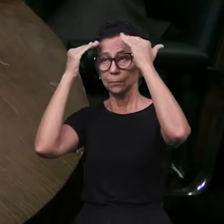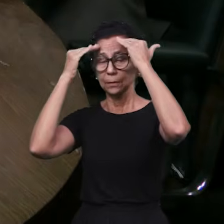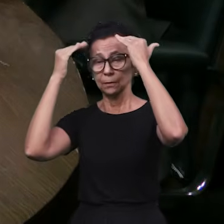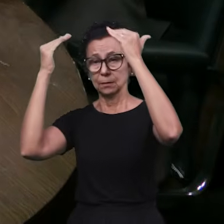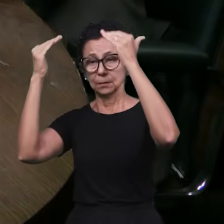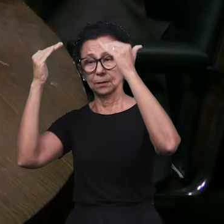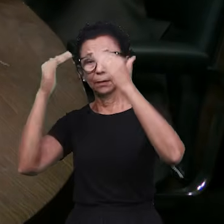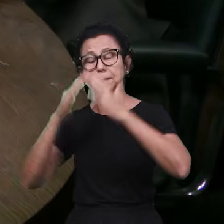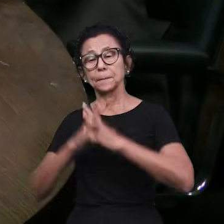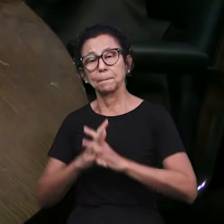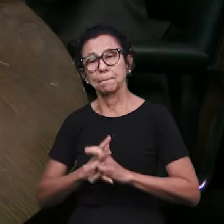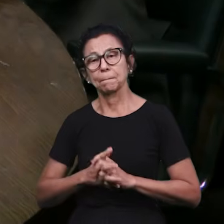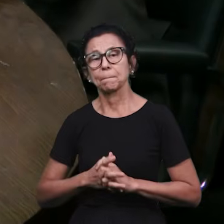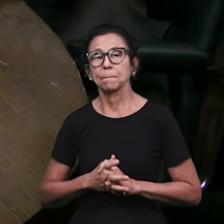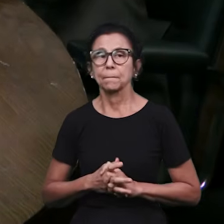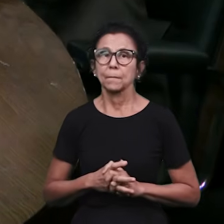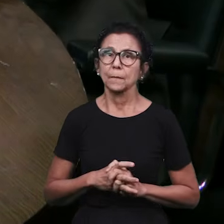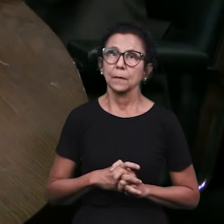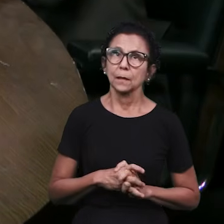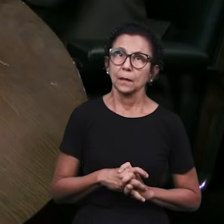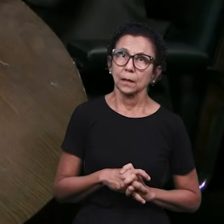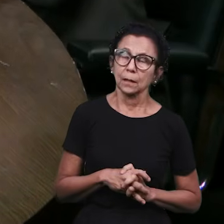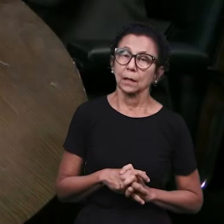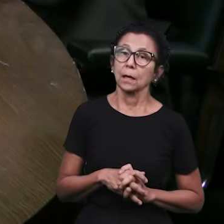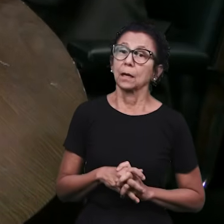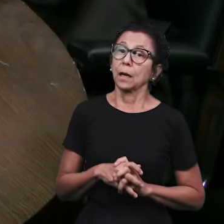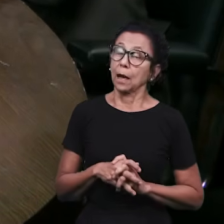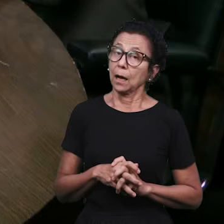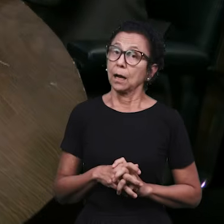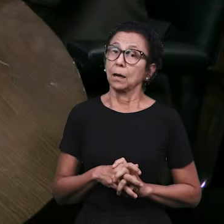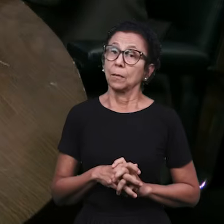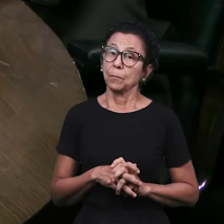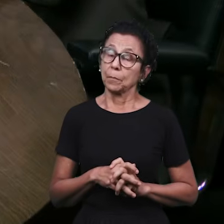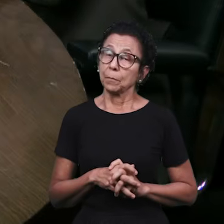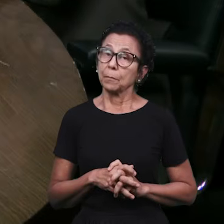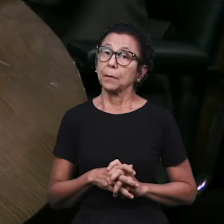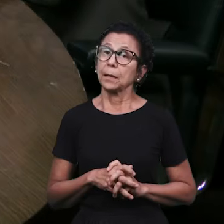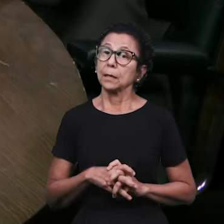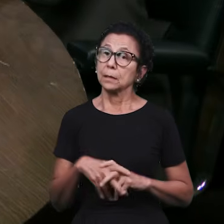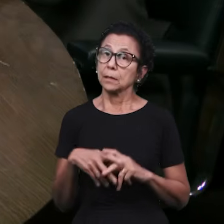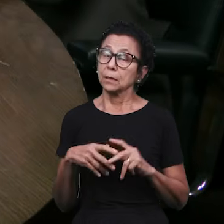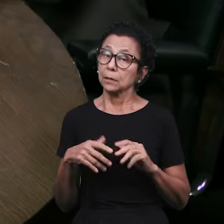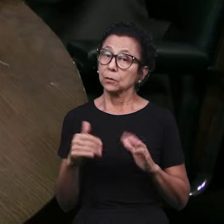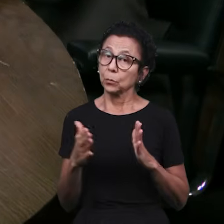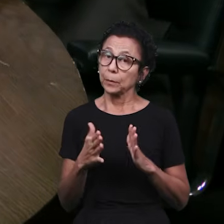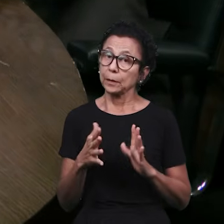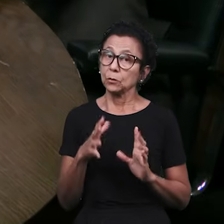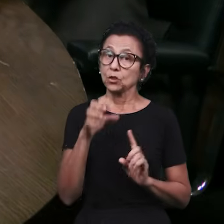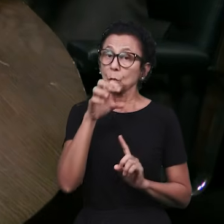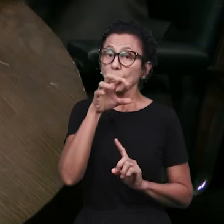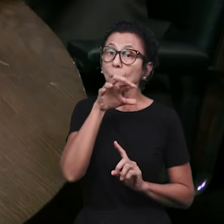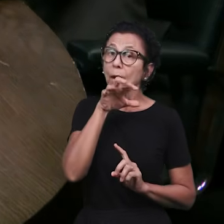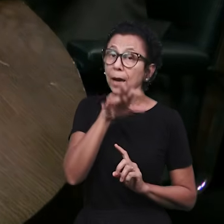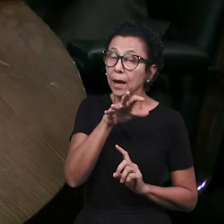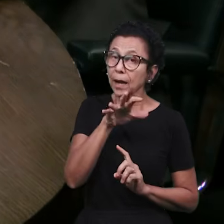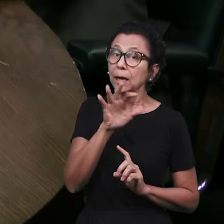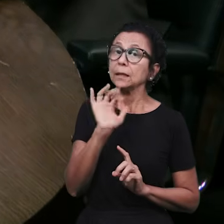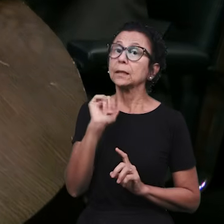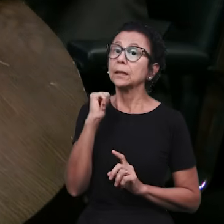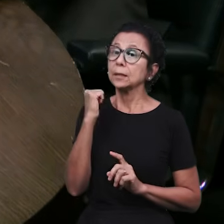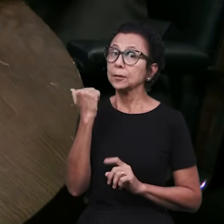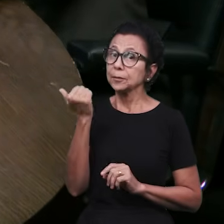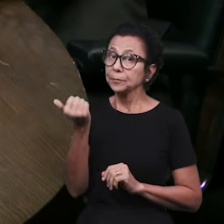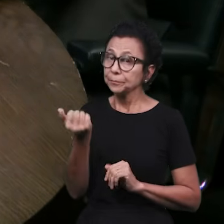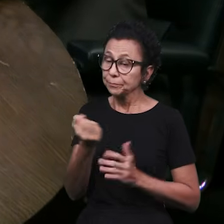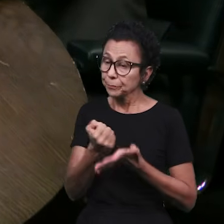e isso, é claro, quando havia um rei disposto a levar ao povo essa experiência. Então, sempre